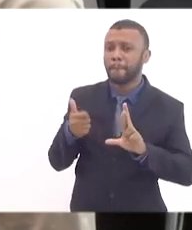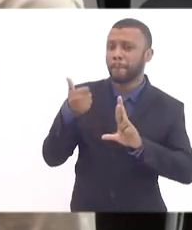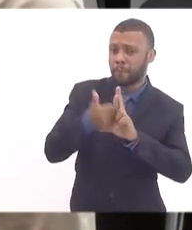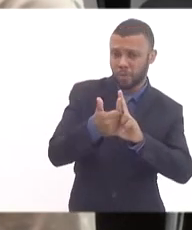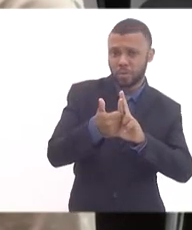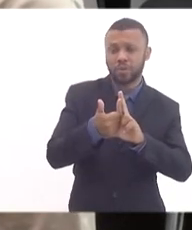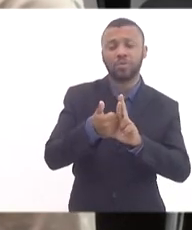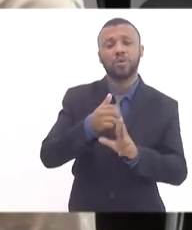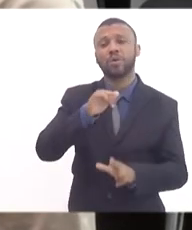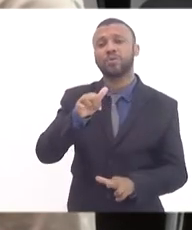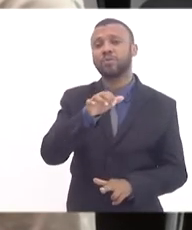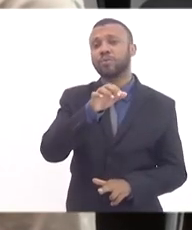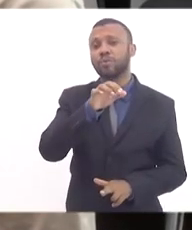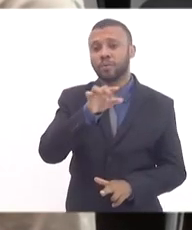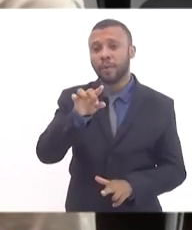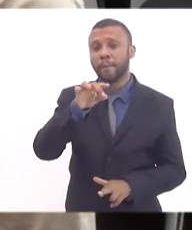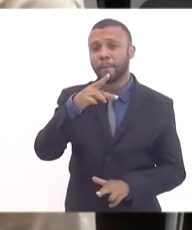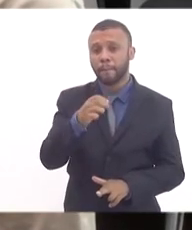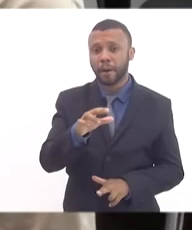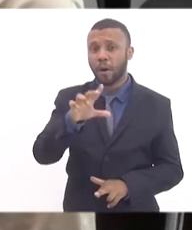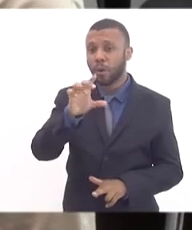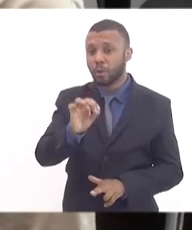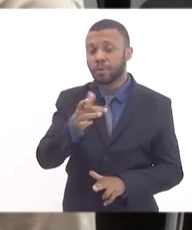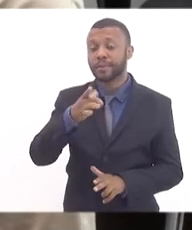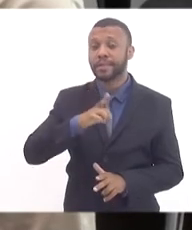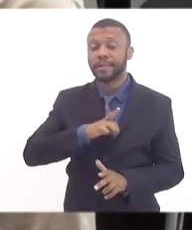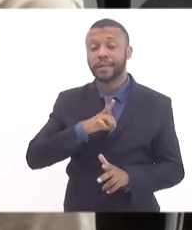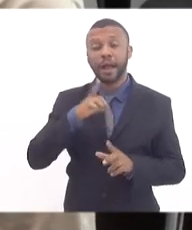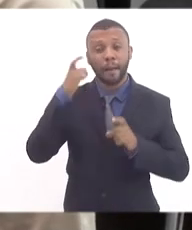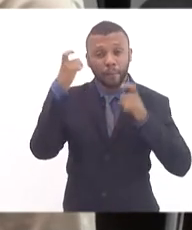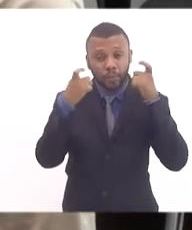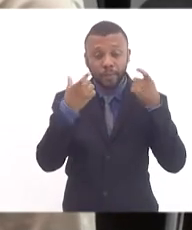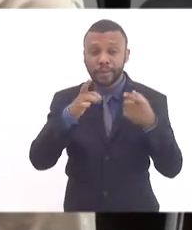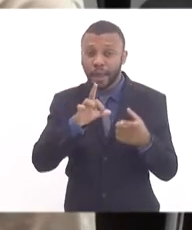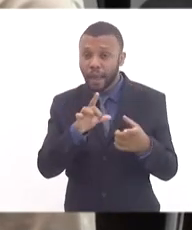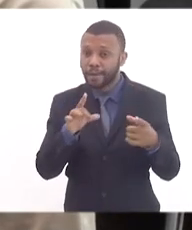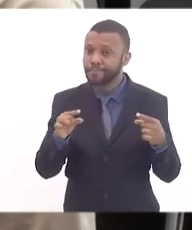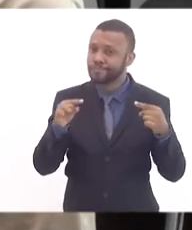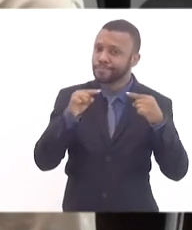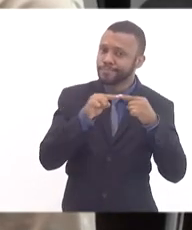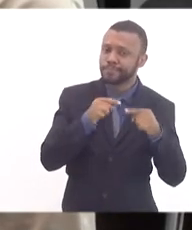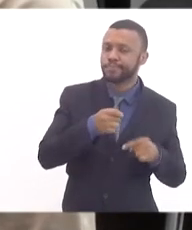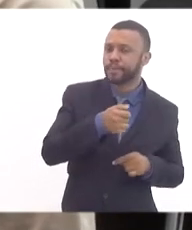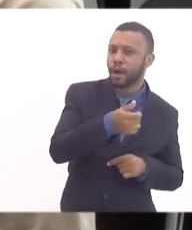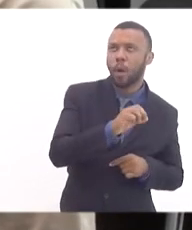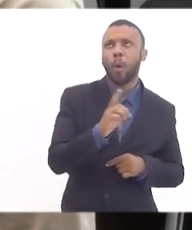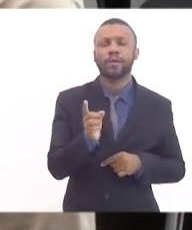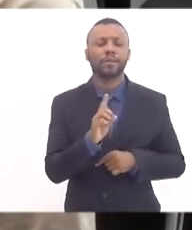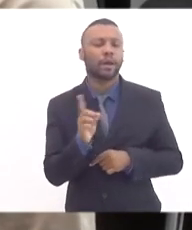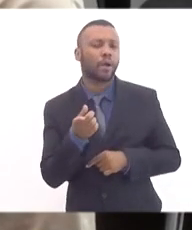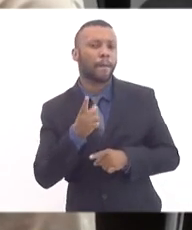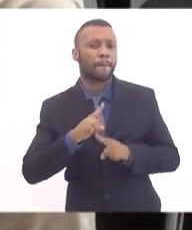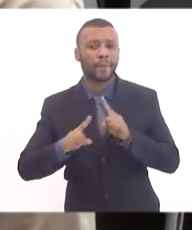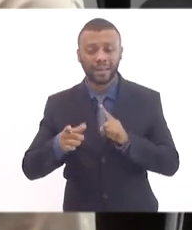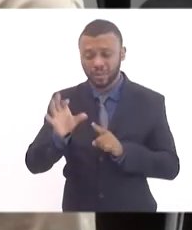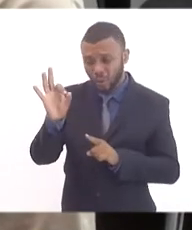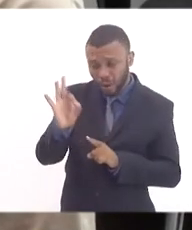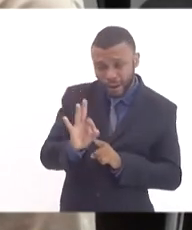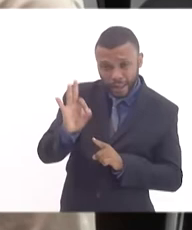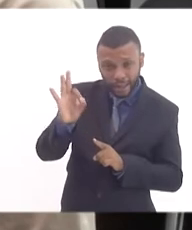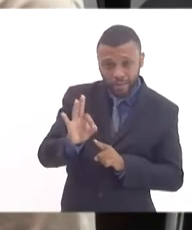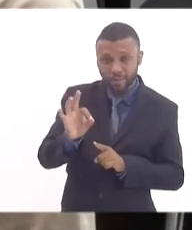quando ele associado a uma discussão se ele seria um benefício fiscal não mas no caso crédito presumido eu só tô mudando Qual é o tamanho do meu crédito